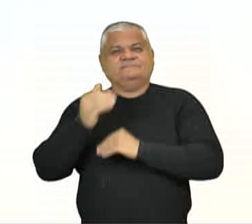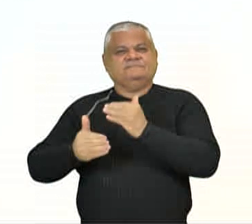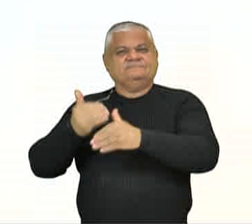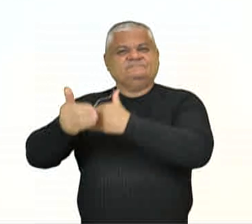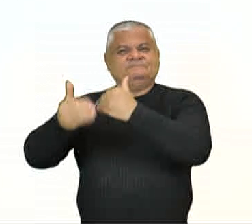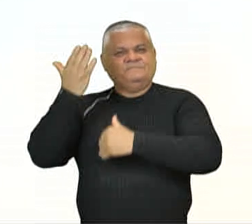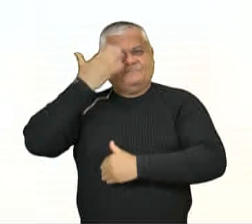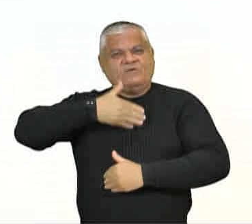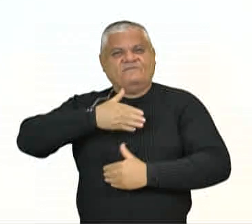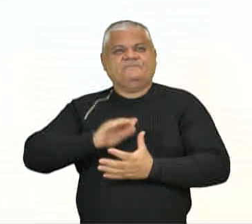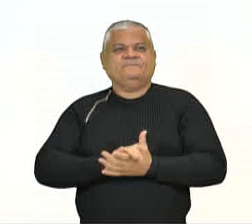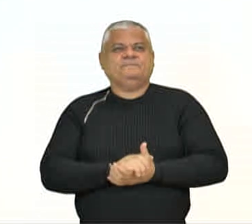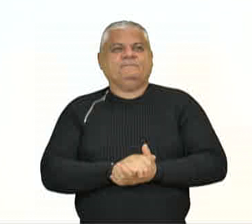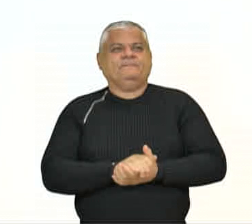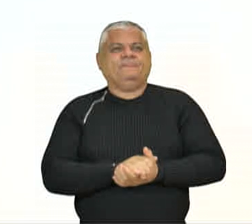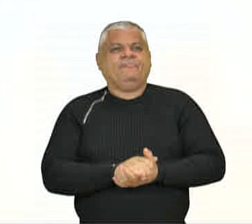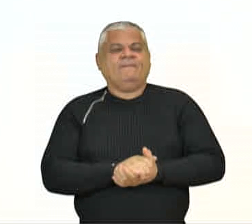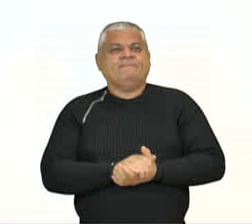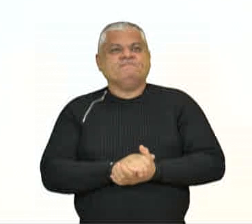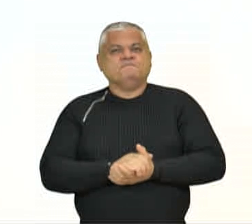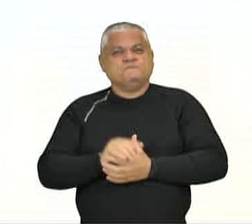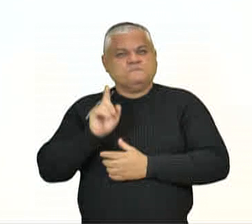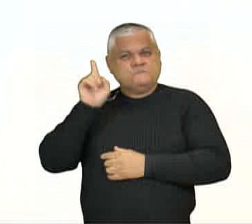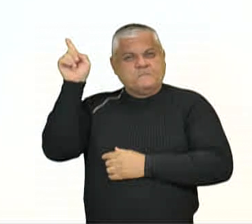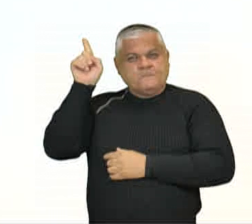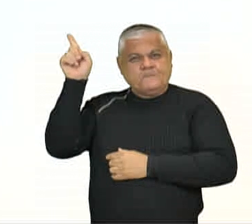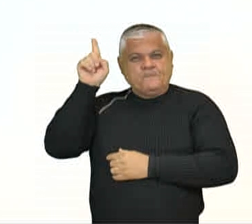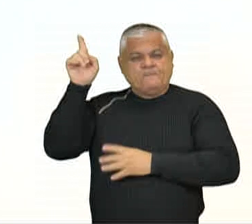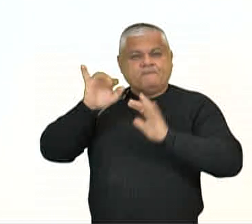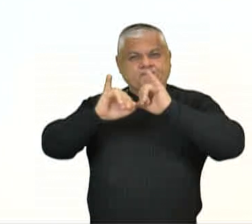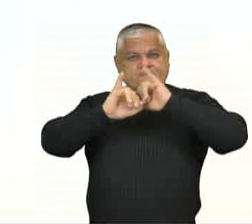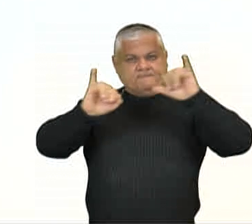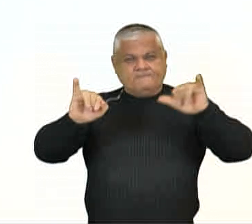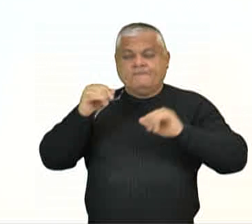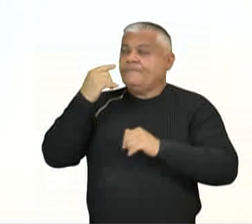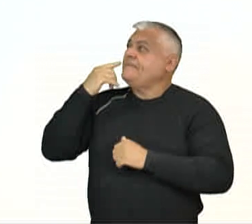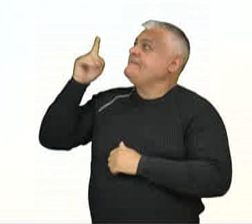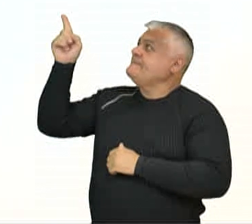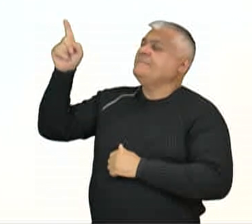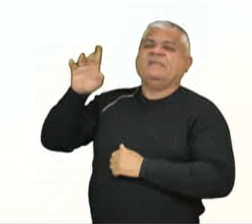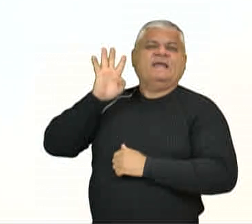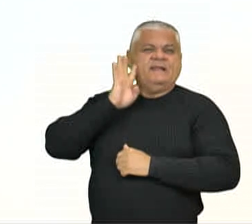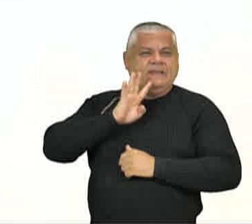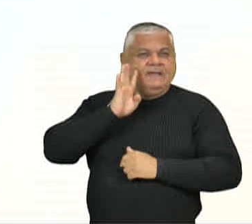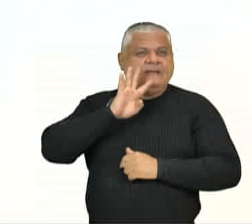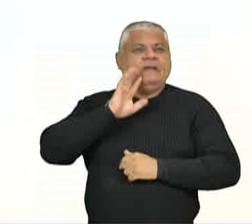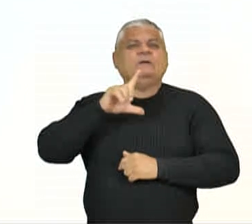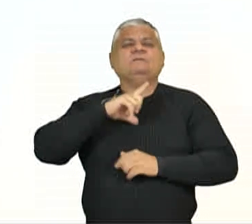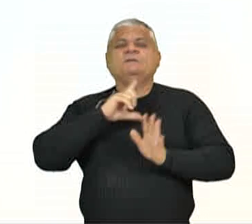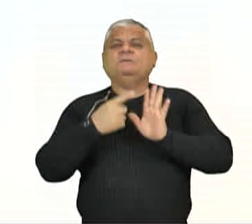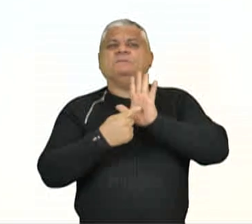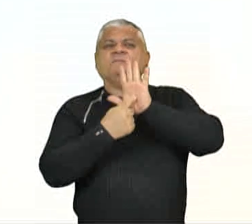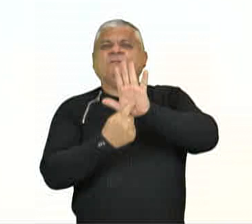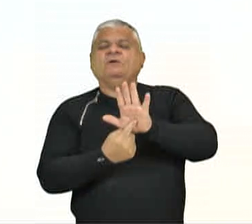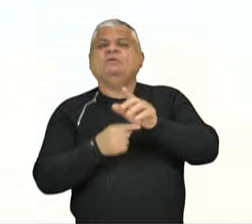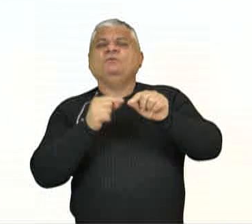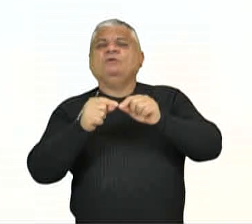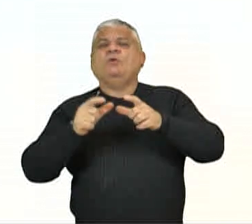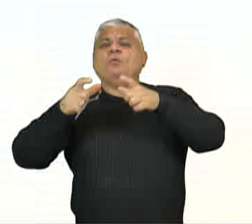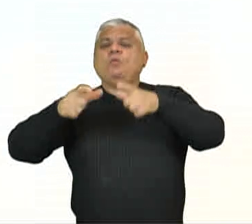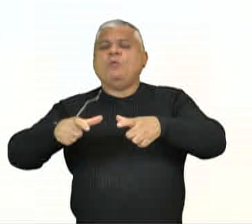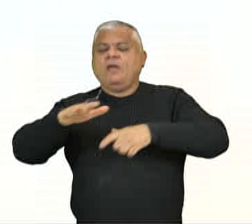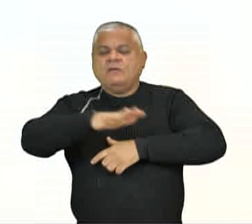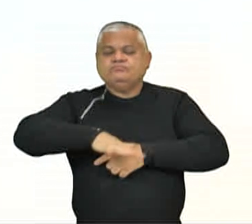evolutivas. Aqui nessa reportagem, é uma reportagem muito legal que mostra pra gente essa visão de que o